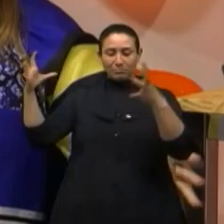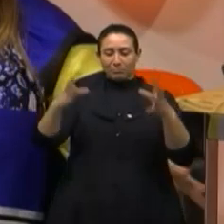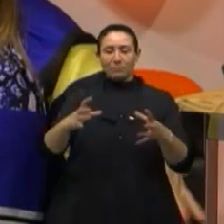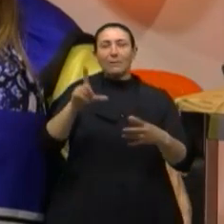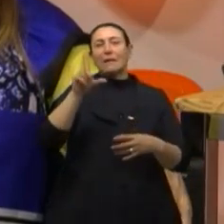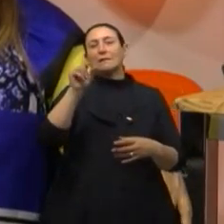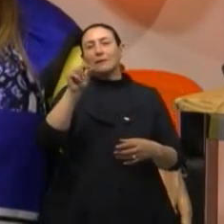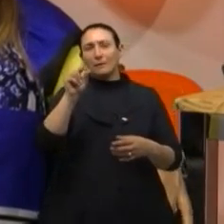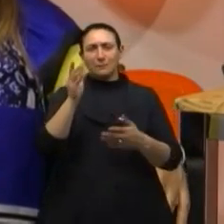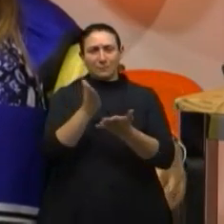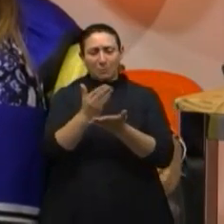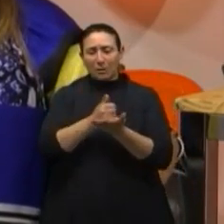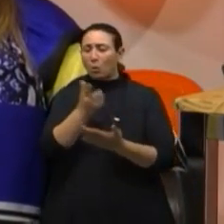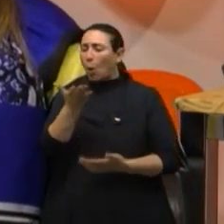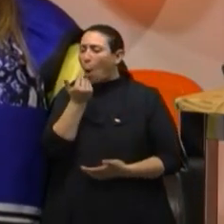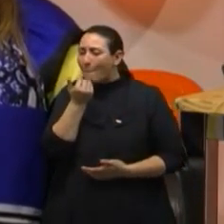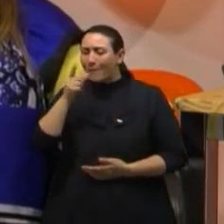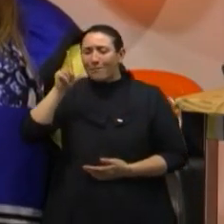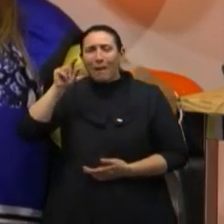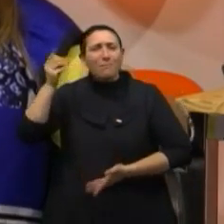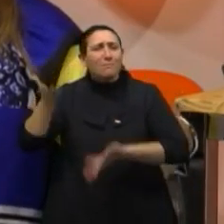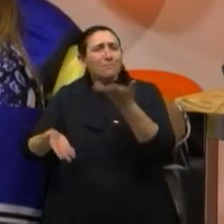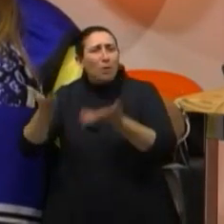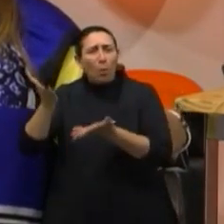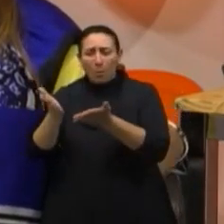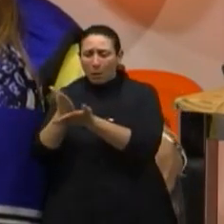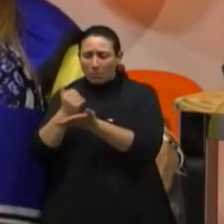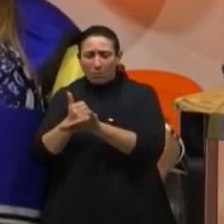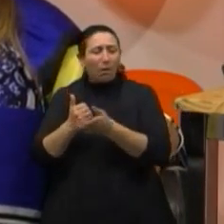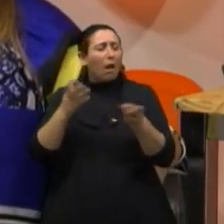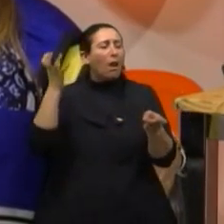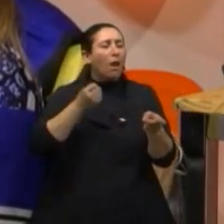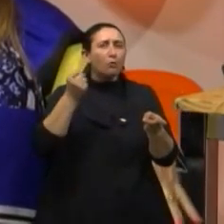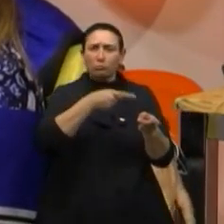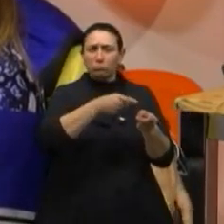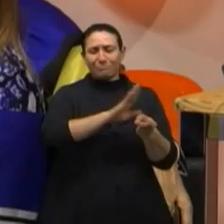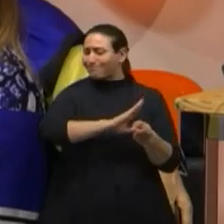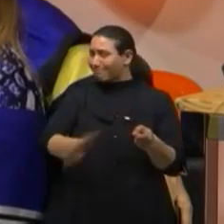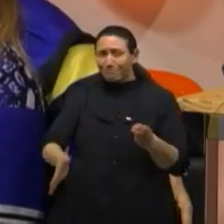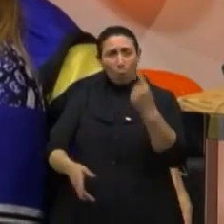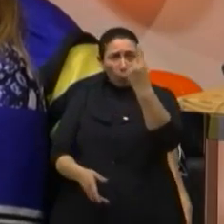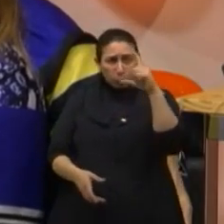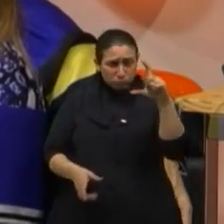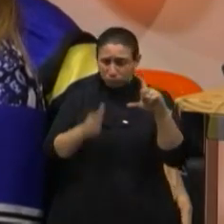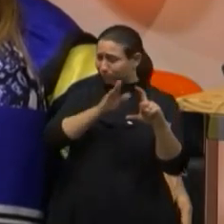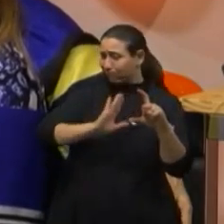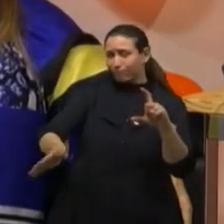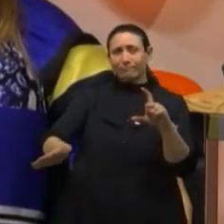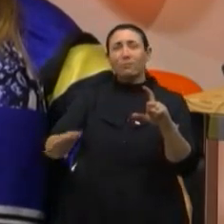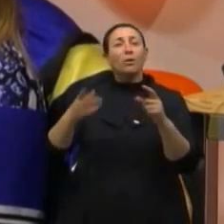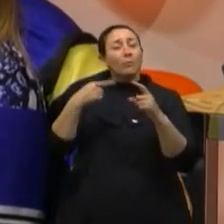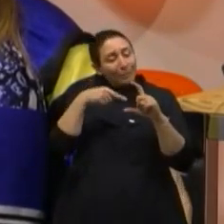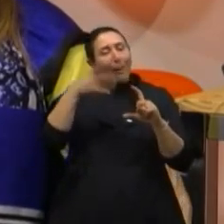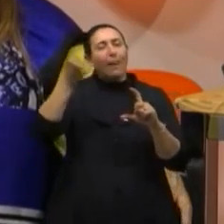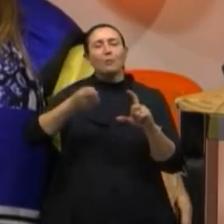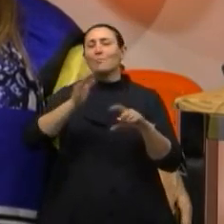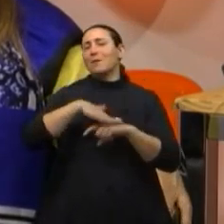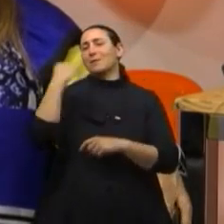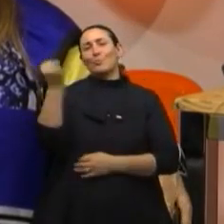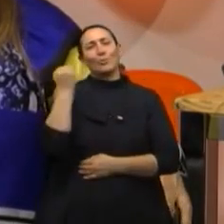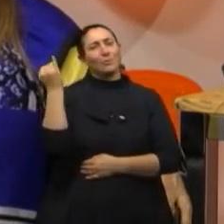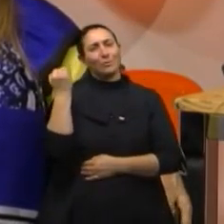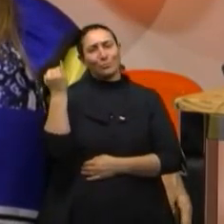consigo com um copo de leite então é o leite é a maior fonte sim de cálcio e os Laticínios mas o